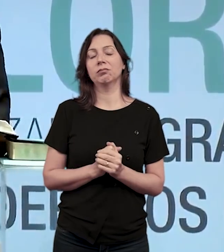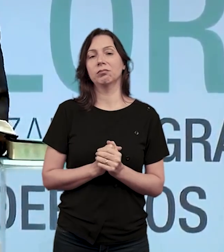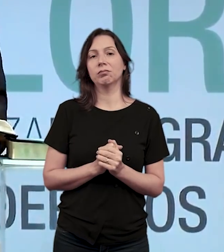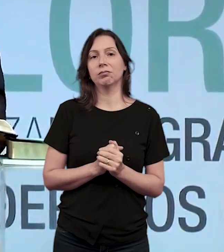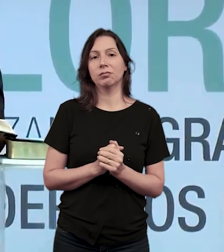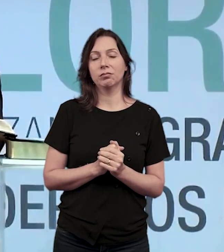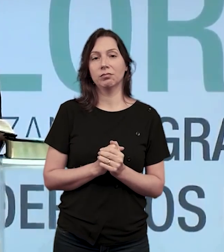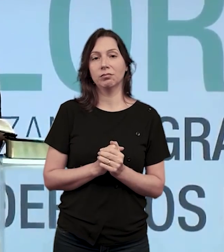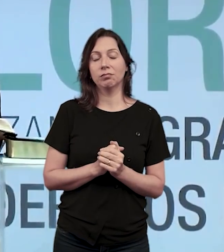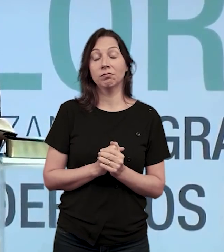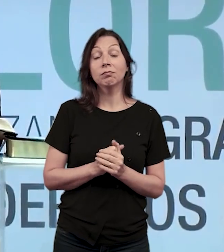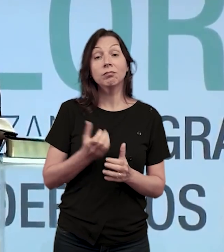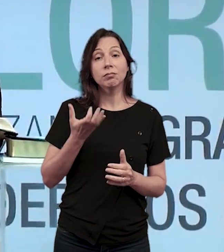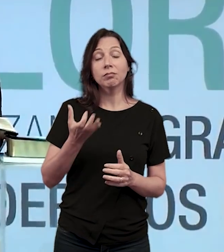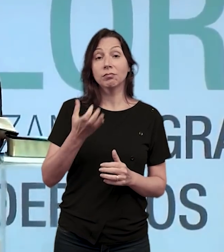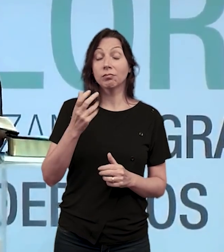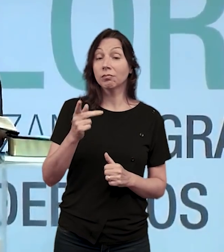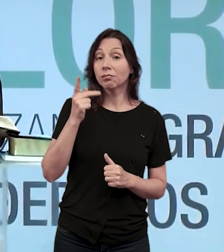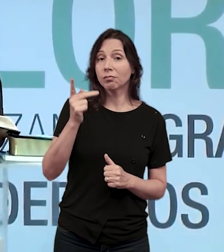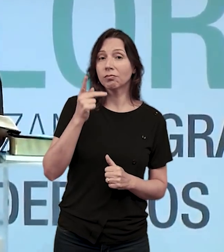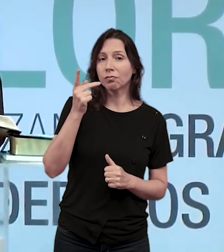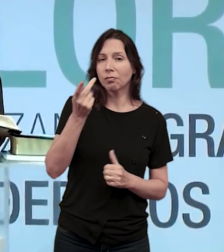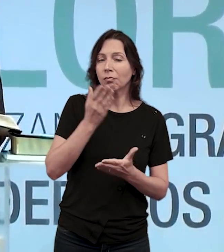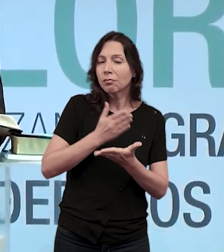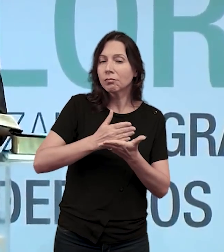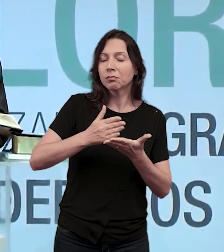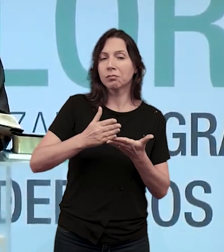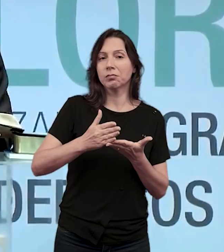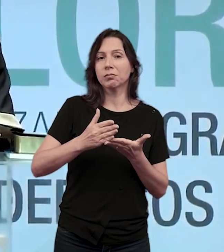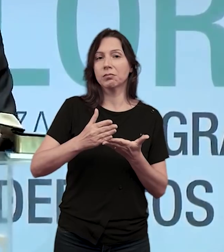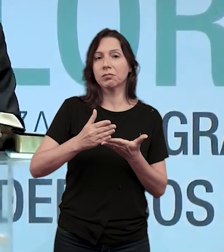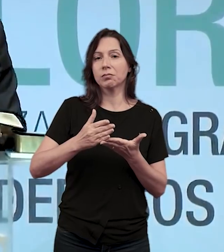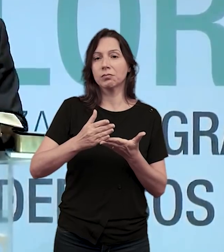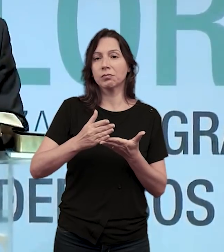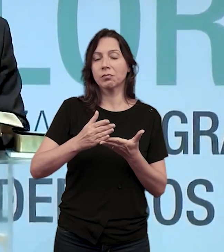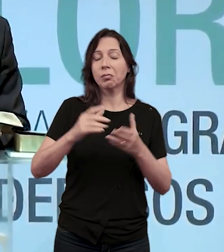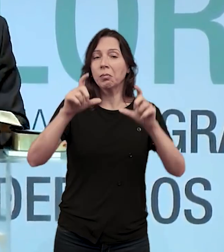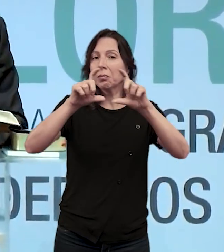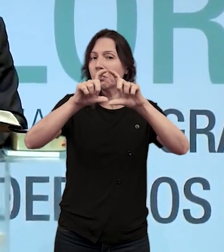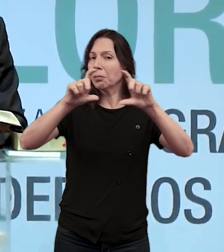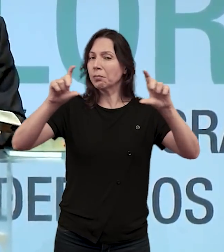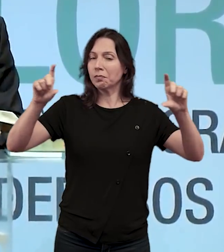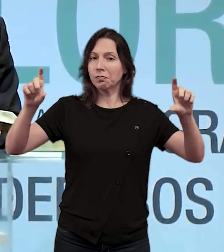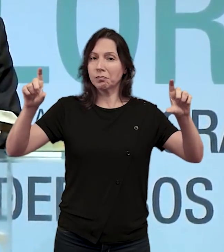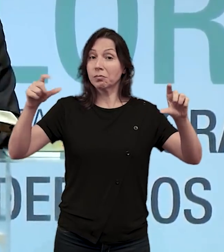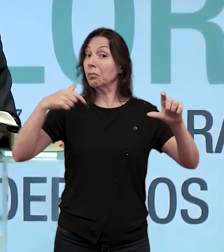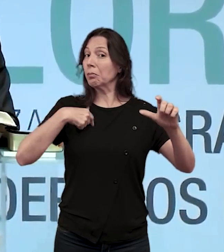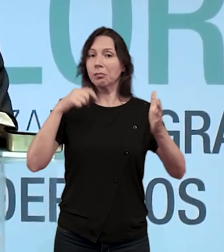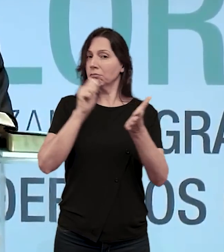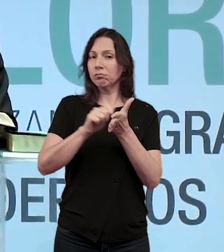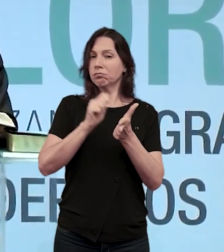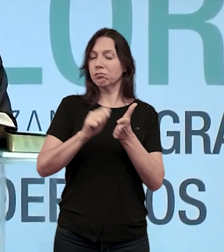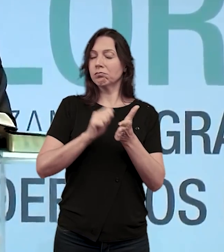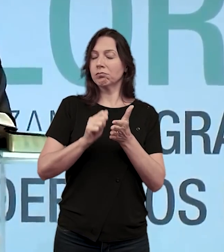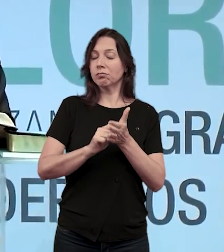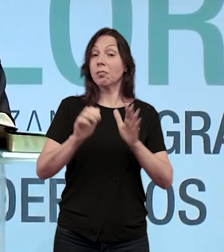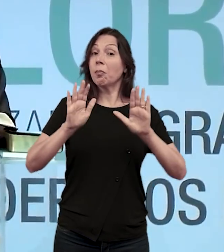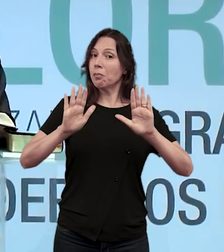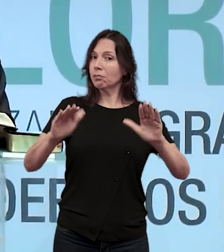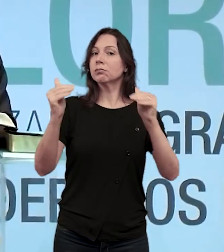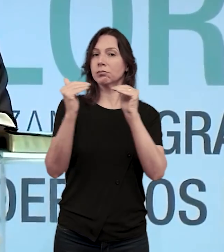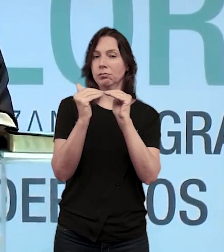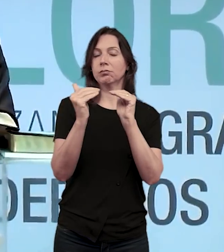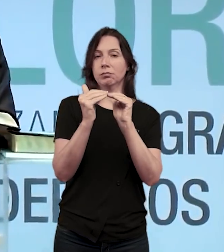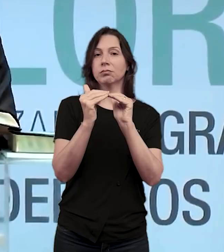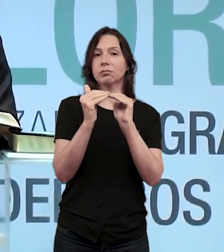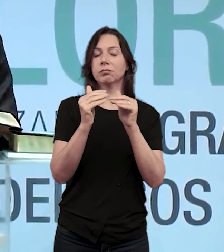E eu quero dizer para você, inicialmente, algo que não fui eu quem concebeu e escrevi, mas